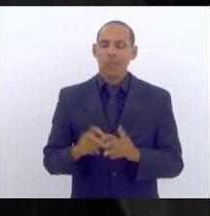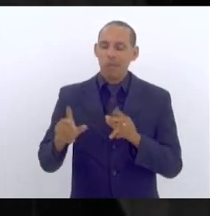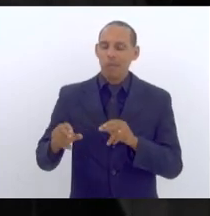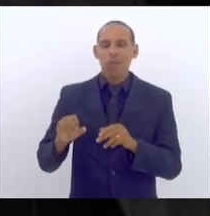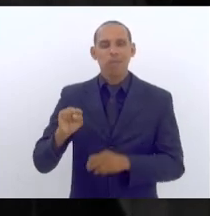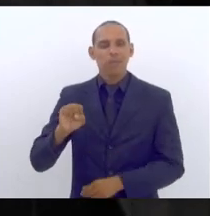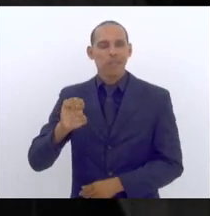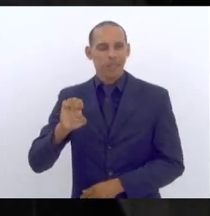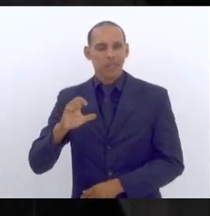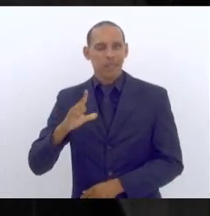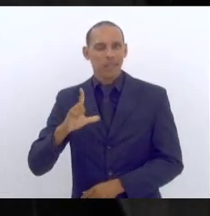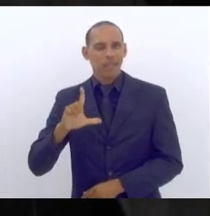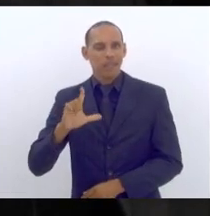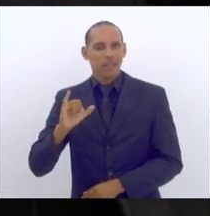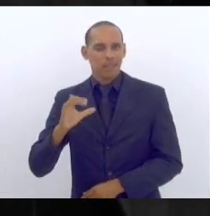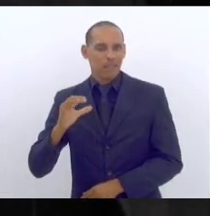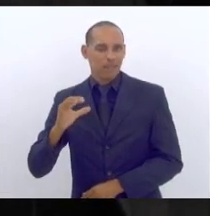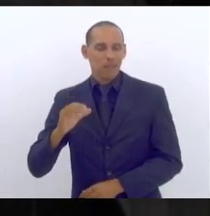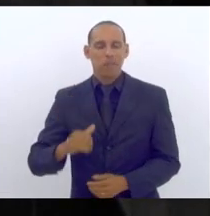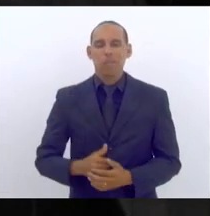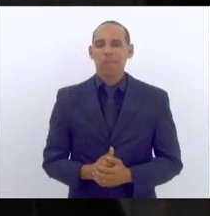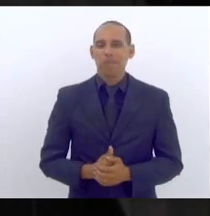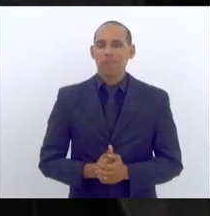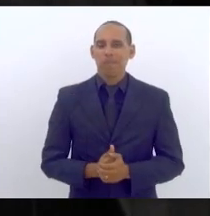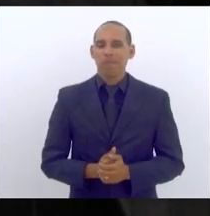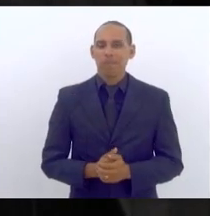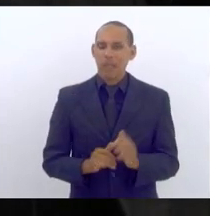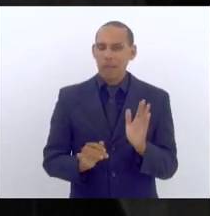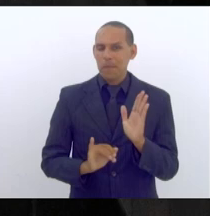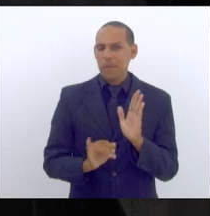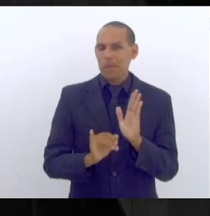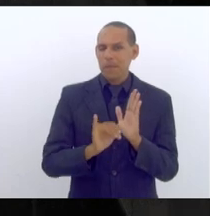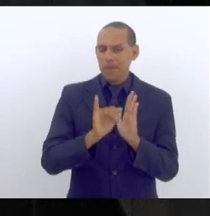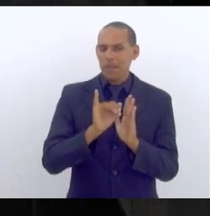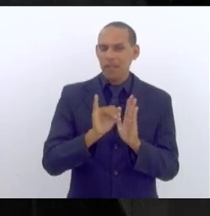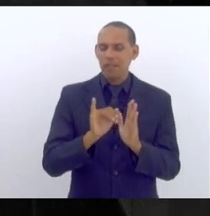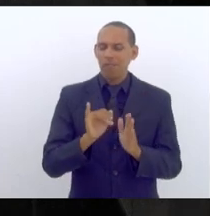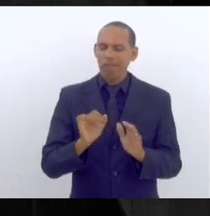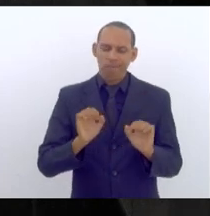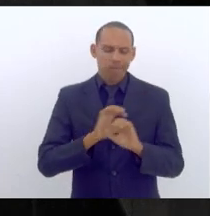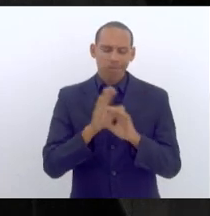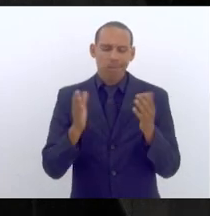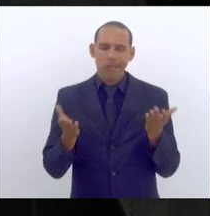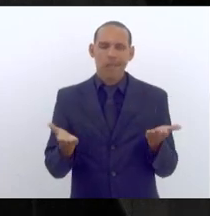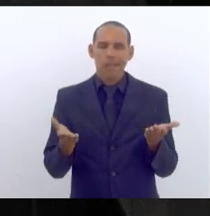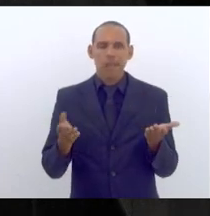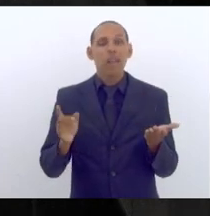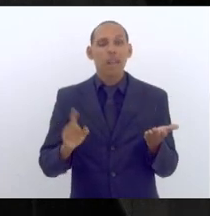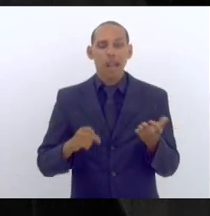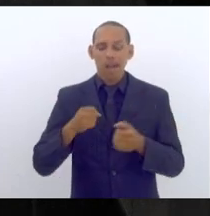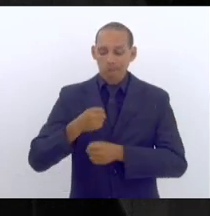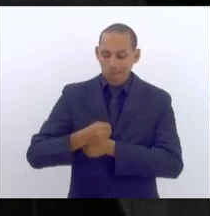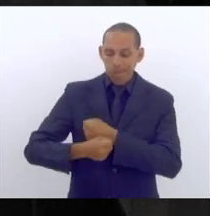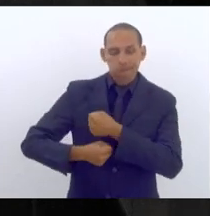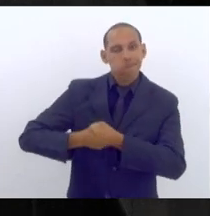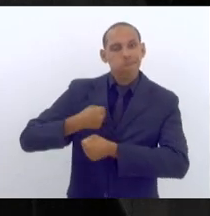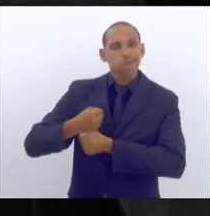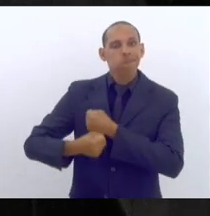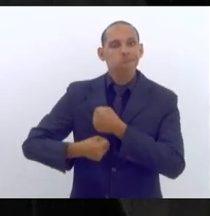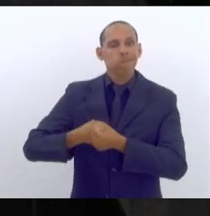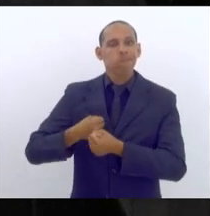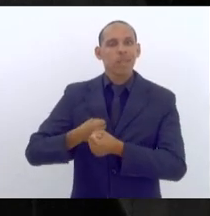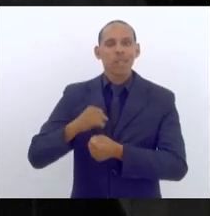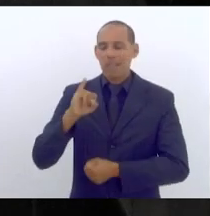é a taxa SELIC a inflação evidentemente é a inflação manual medida